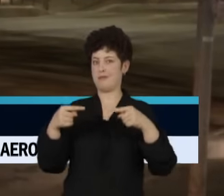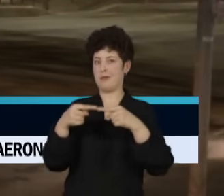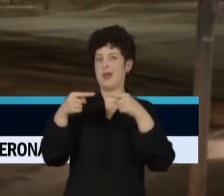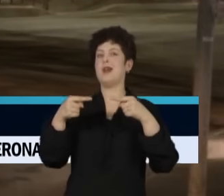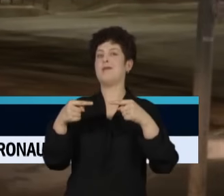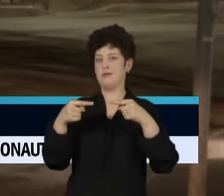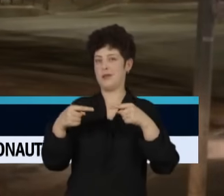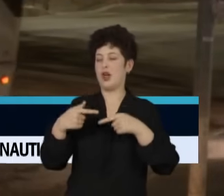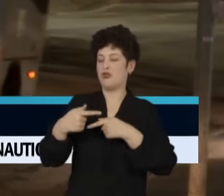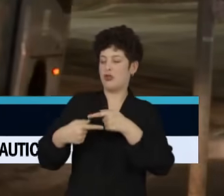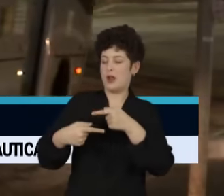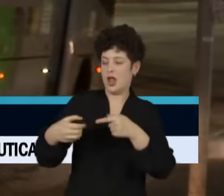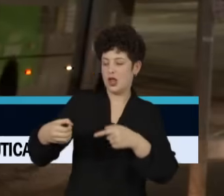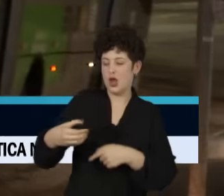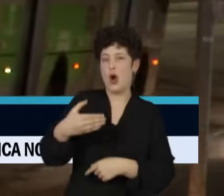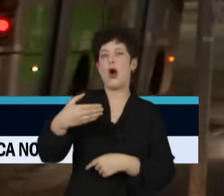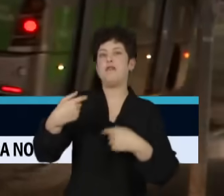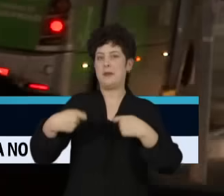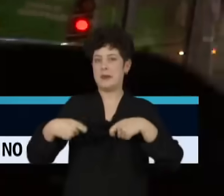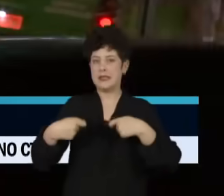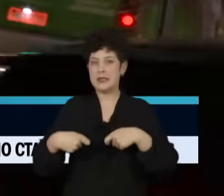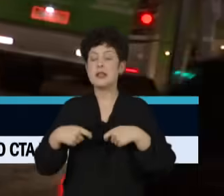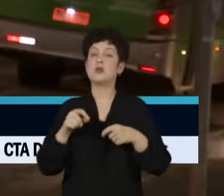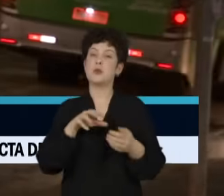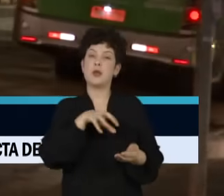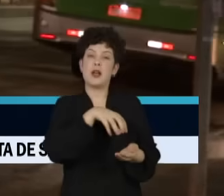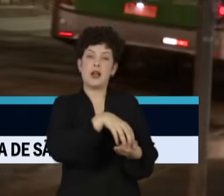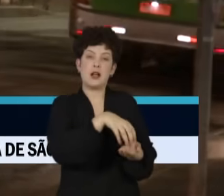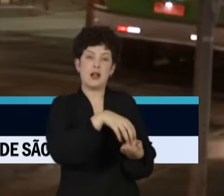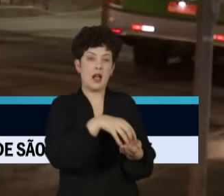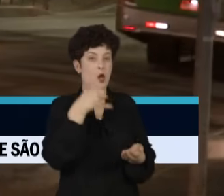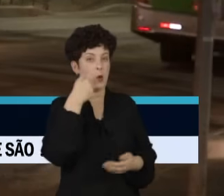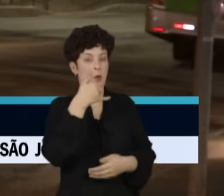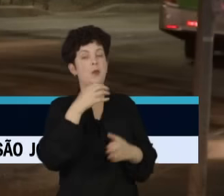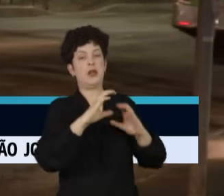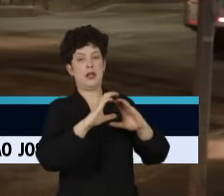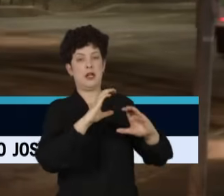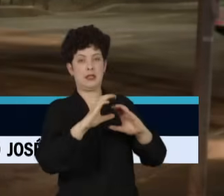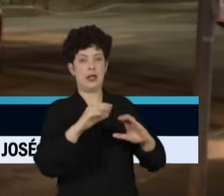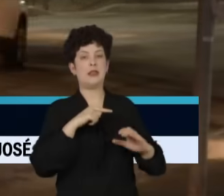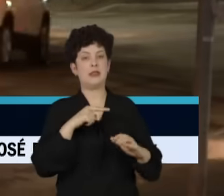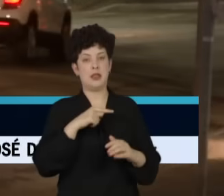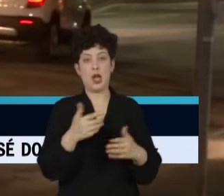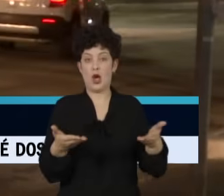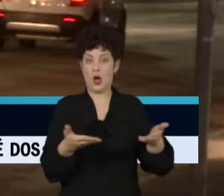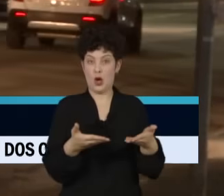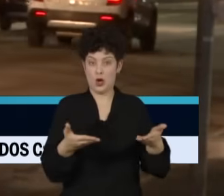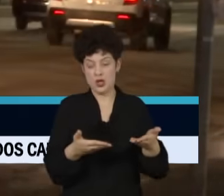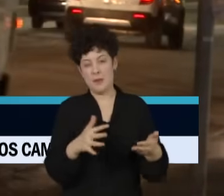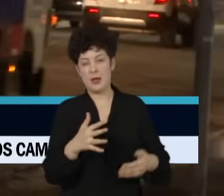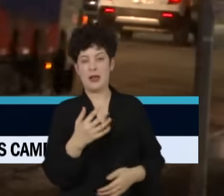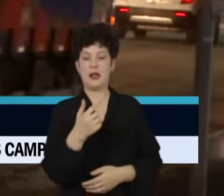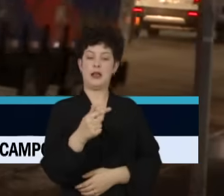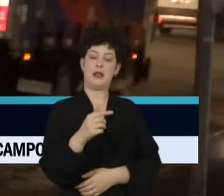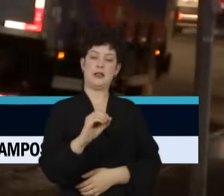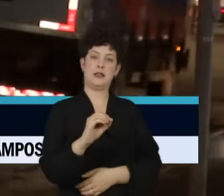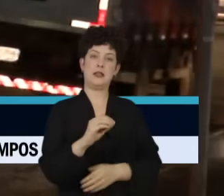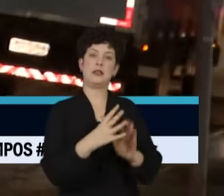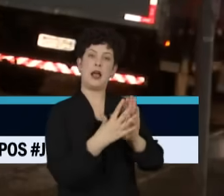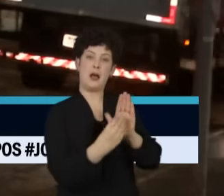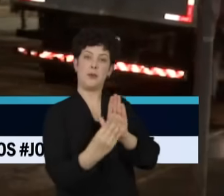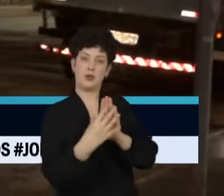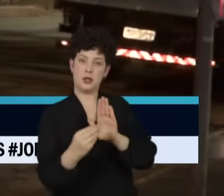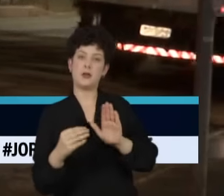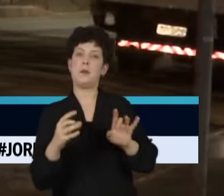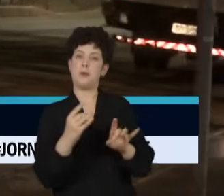ser de última geração. Segundo a Agência Reguladora das Telecomunicações, existem hoje no mercado cerca de 70 modelos